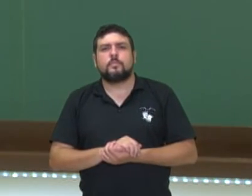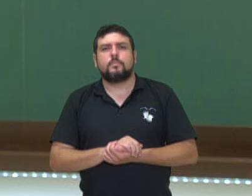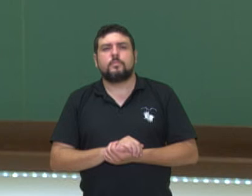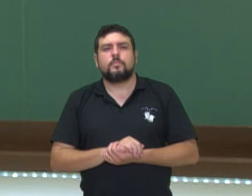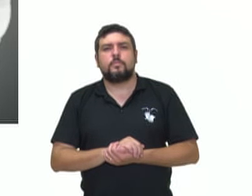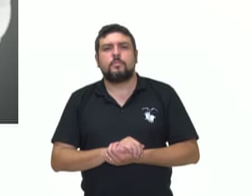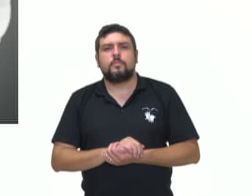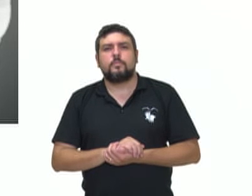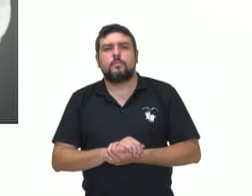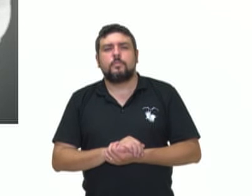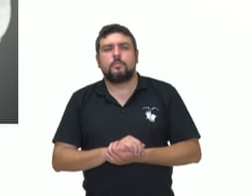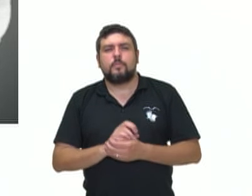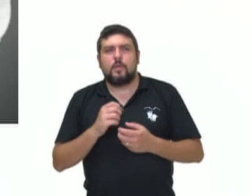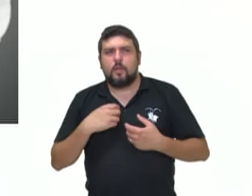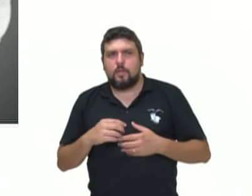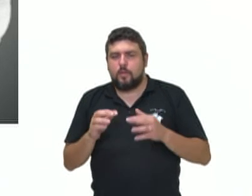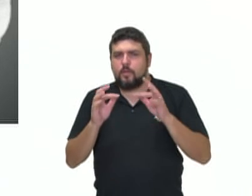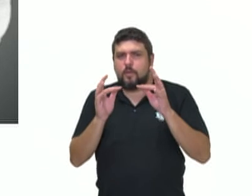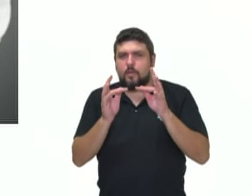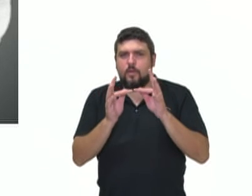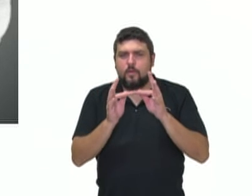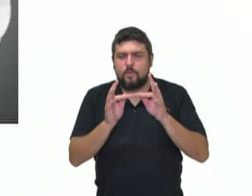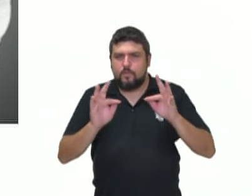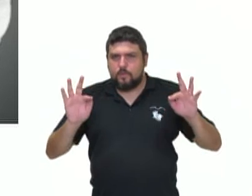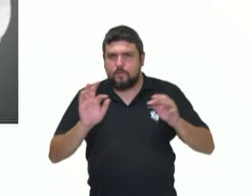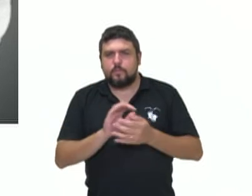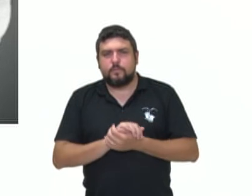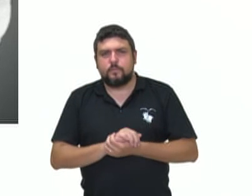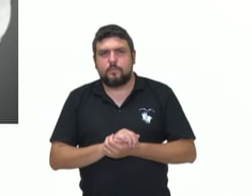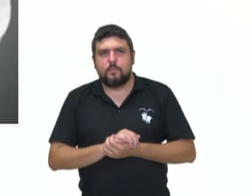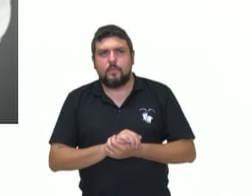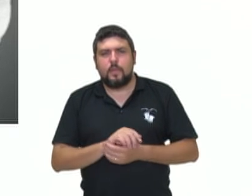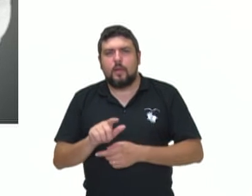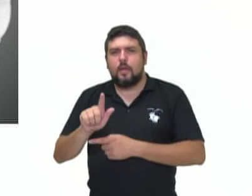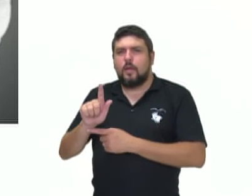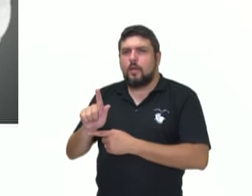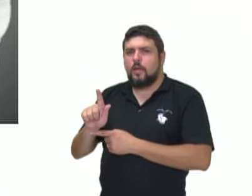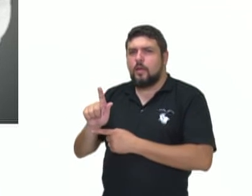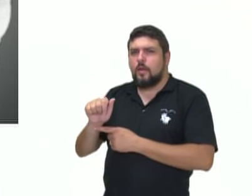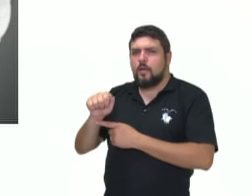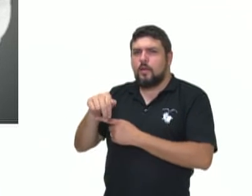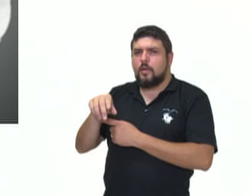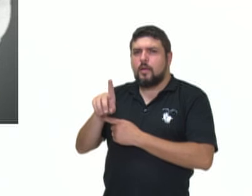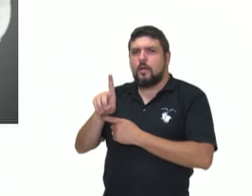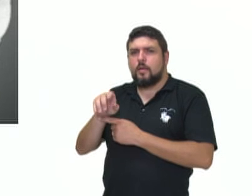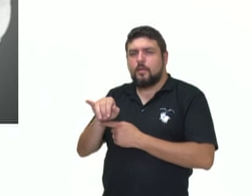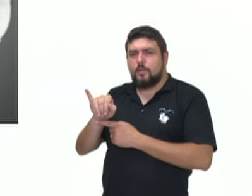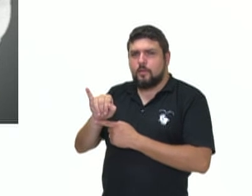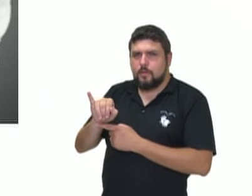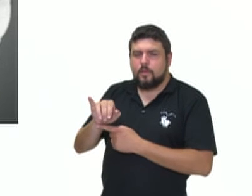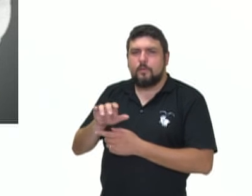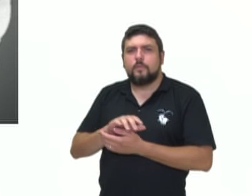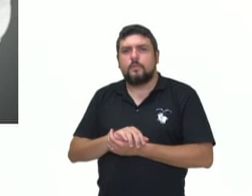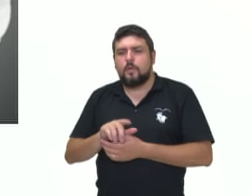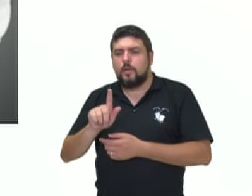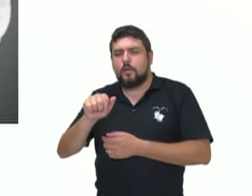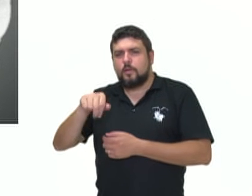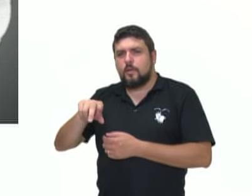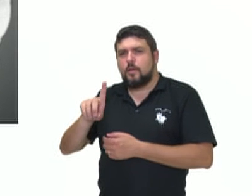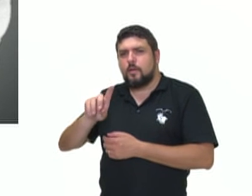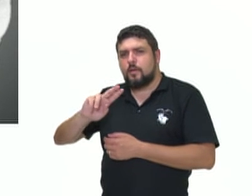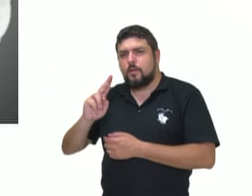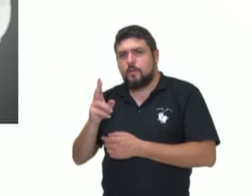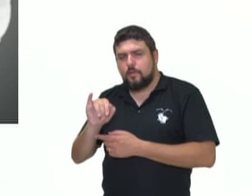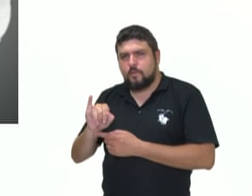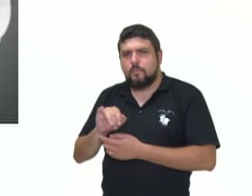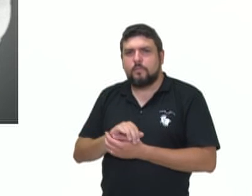então para essa frase aí do Gandhi, só para fechar essa aula de hoje, vocês pensarem um pouquinho sobre isso. Seja a mudança